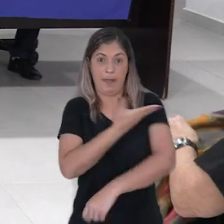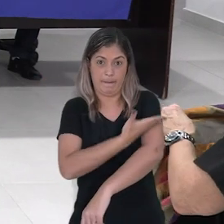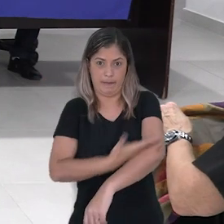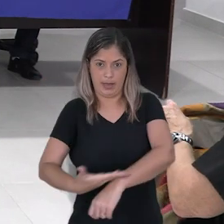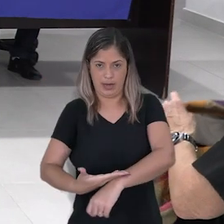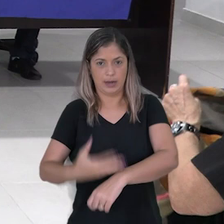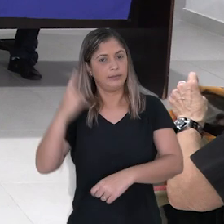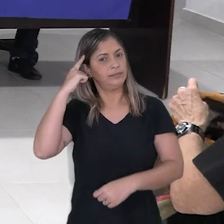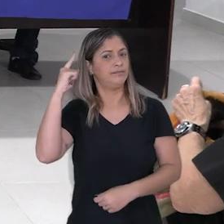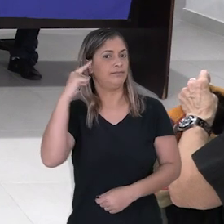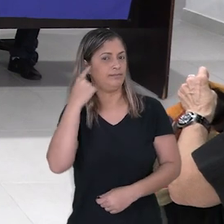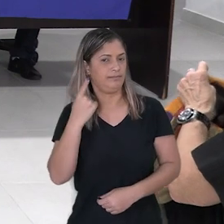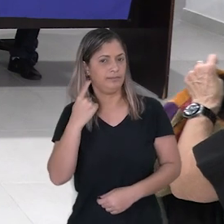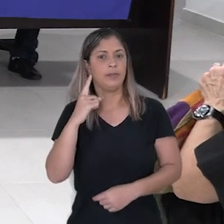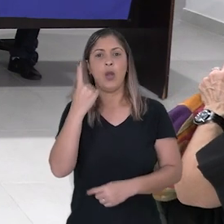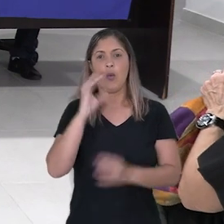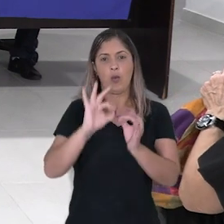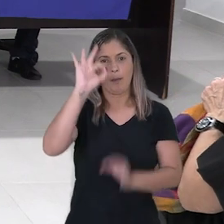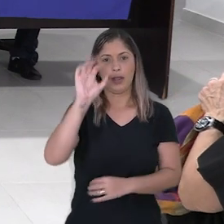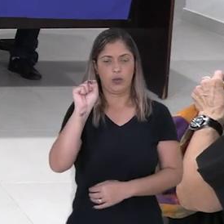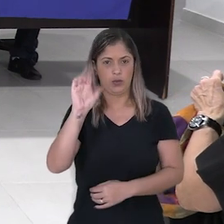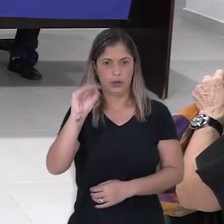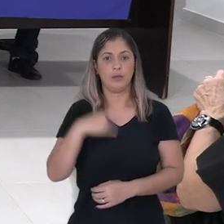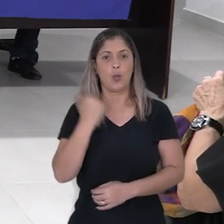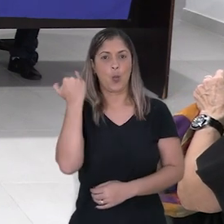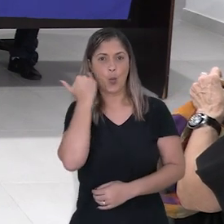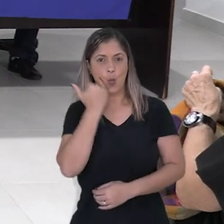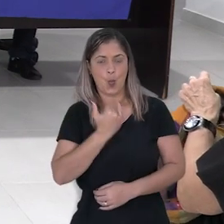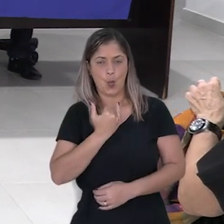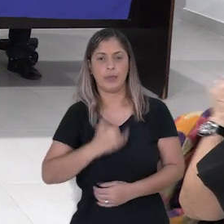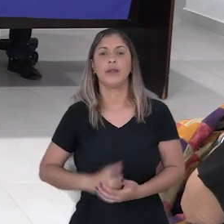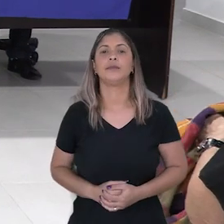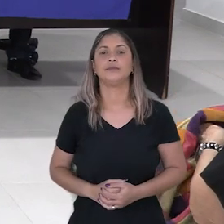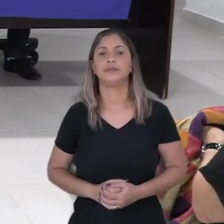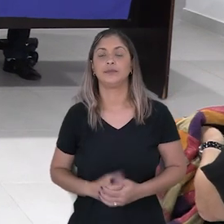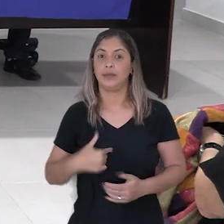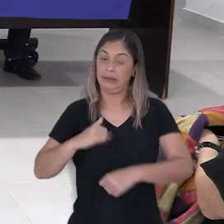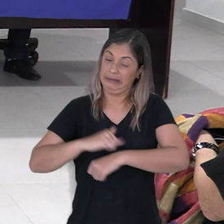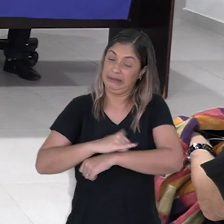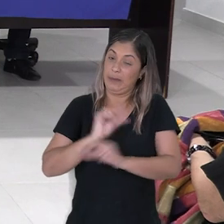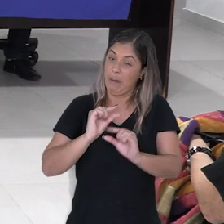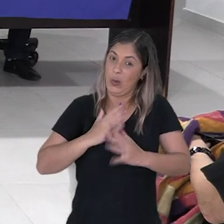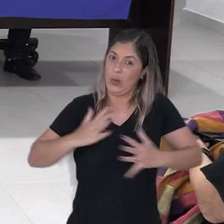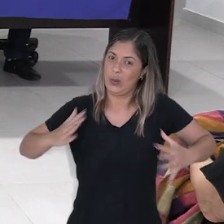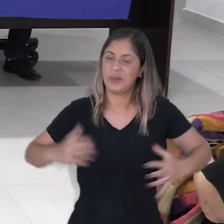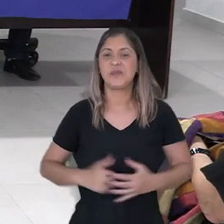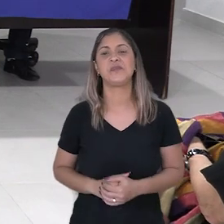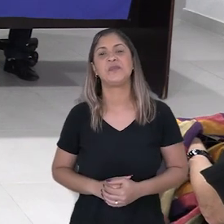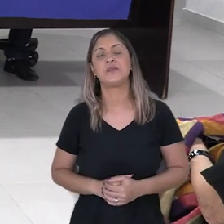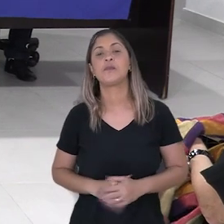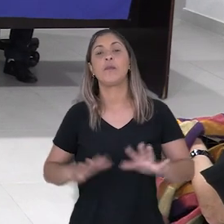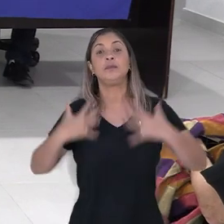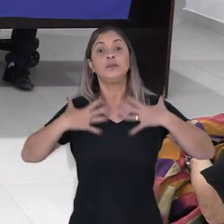né, de cabelos cacheados, com 1,80 m, magro relativamente, engordando nos últimos anos. E